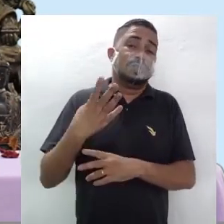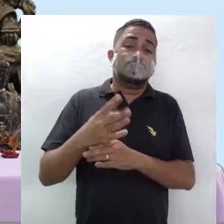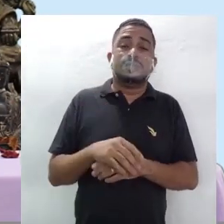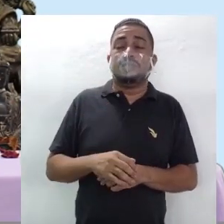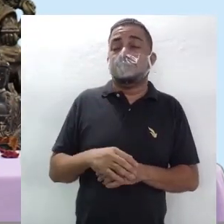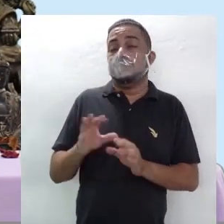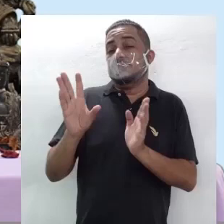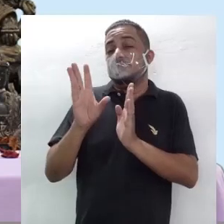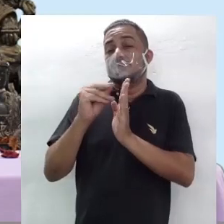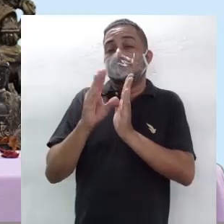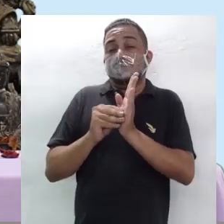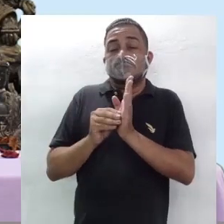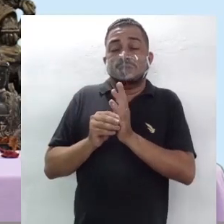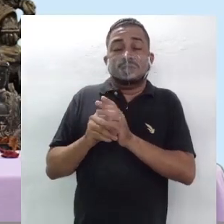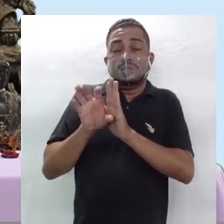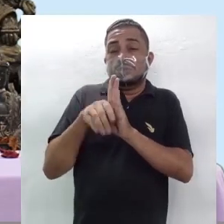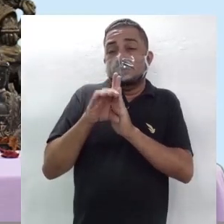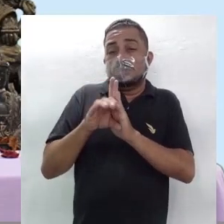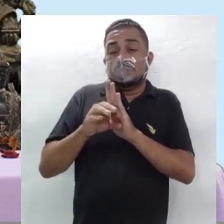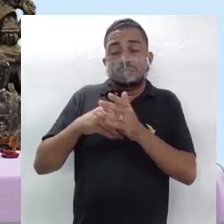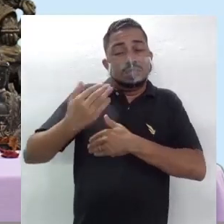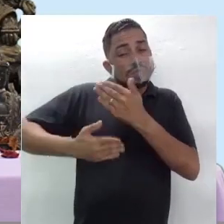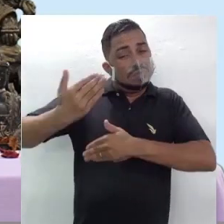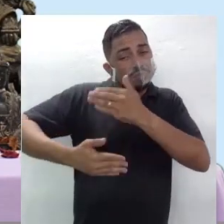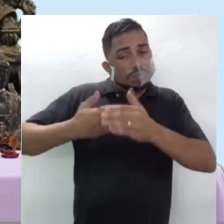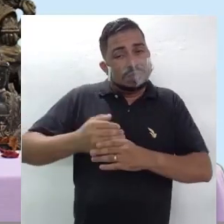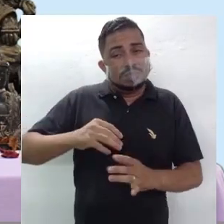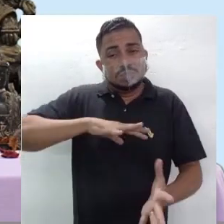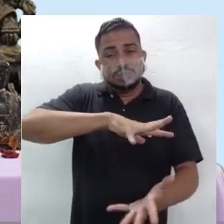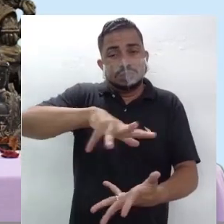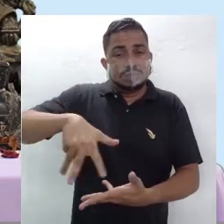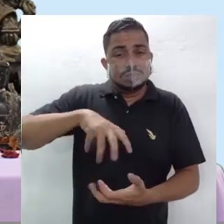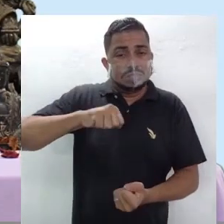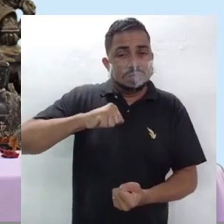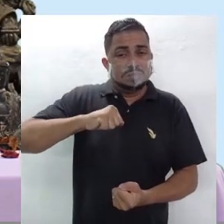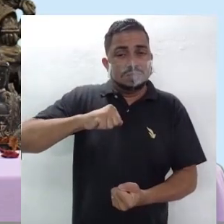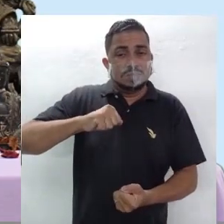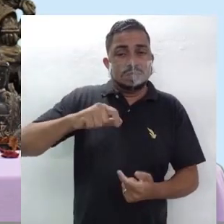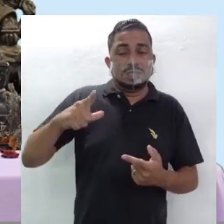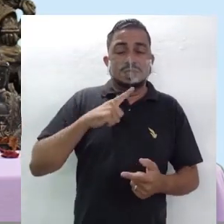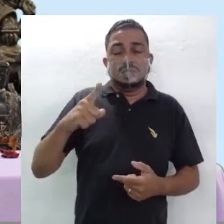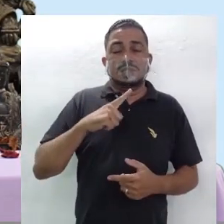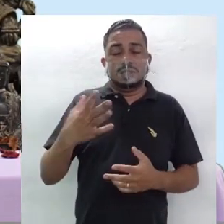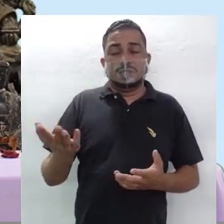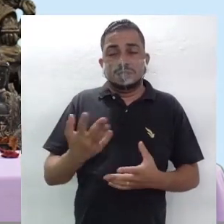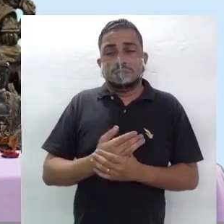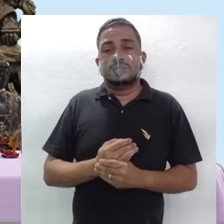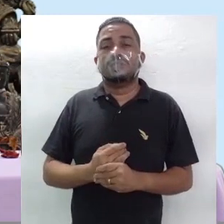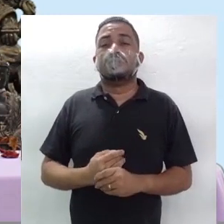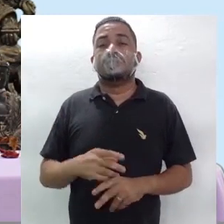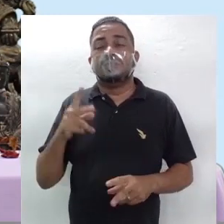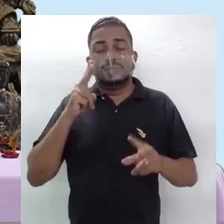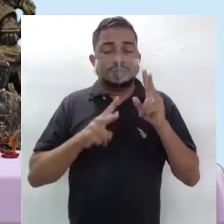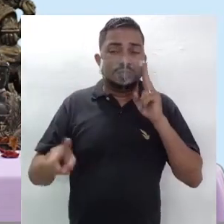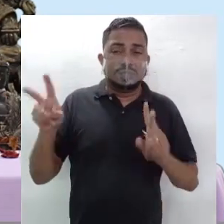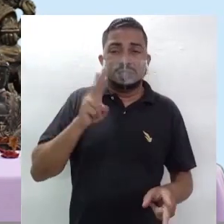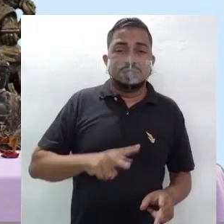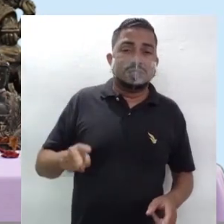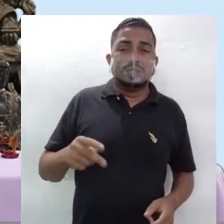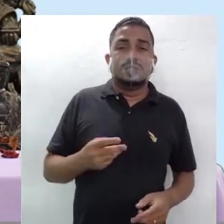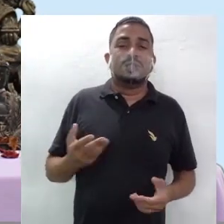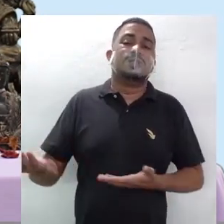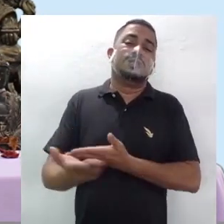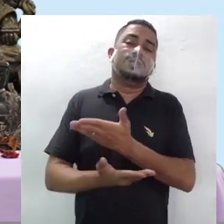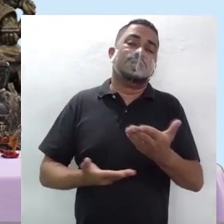80, surgiu o conceito de desenvolvimento sustentável, que, no grosso modo,